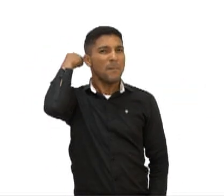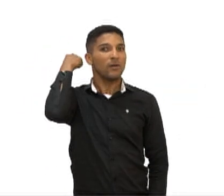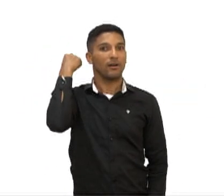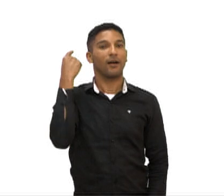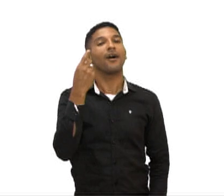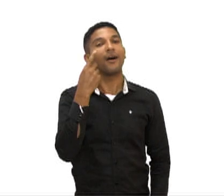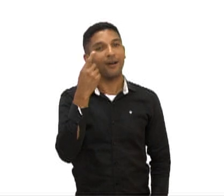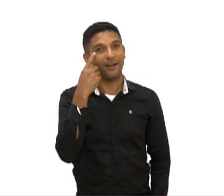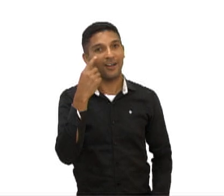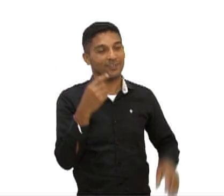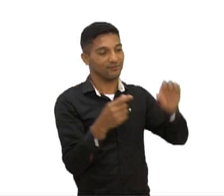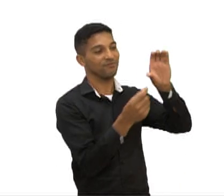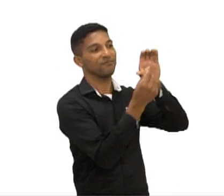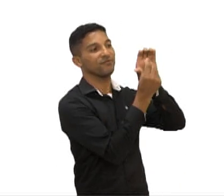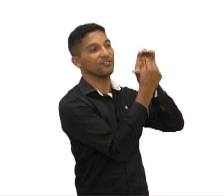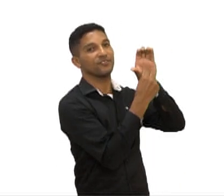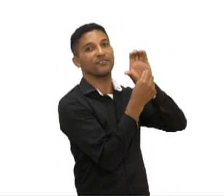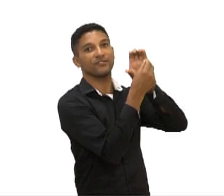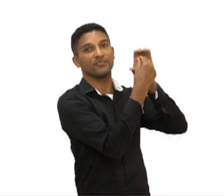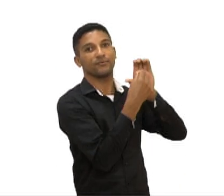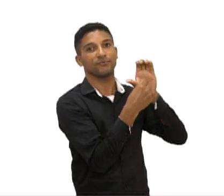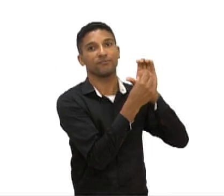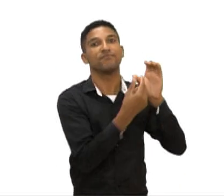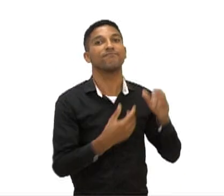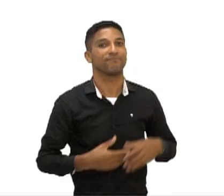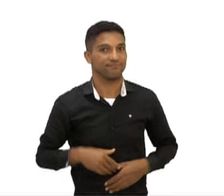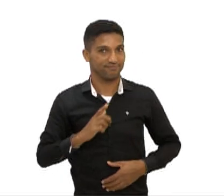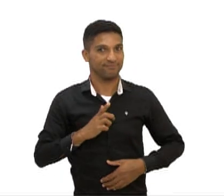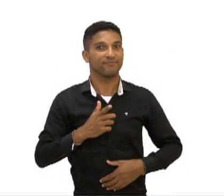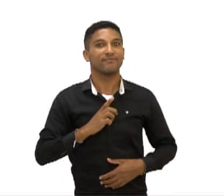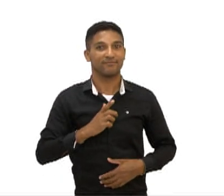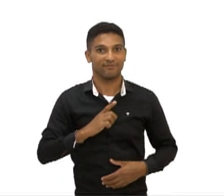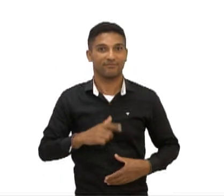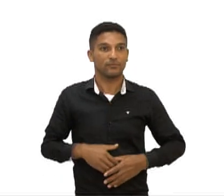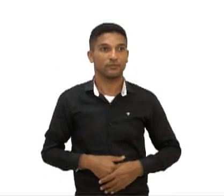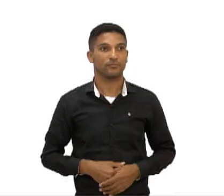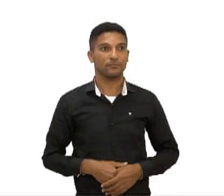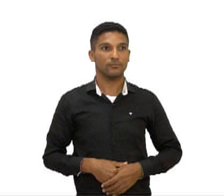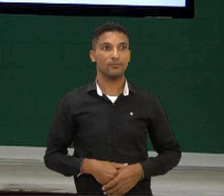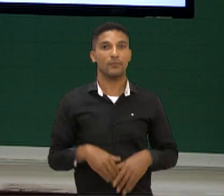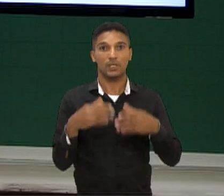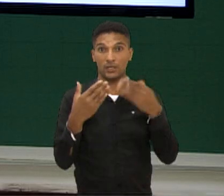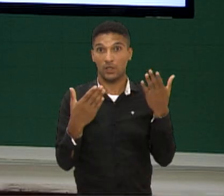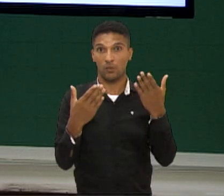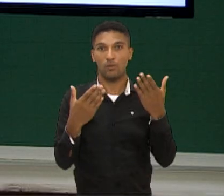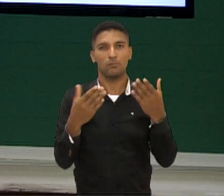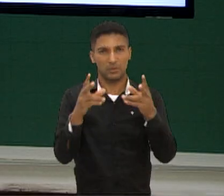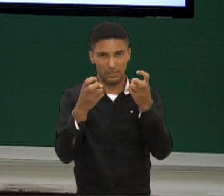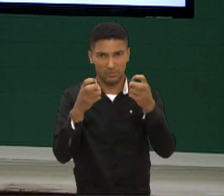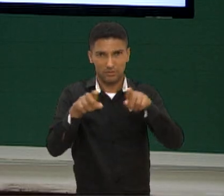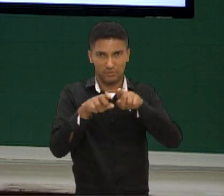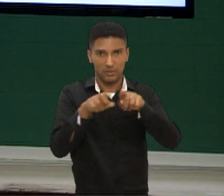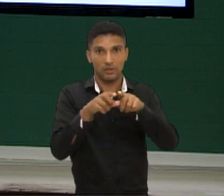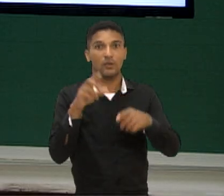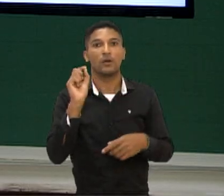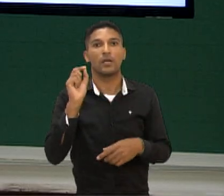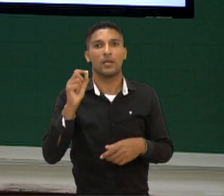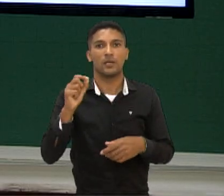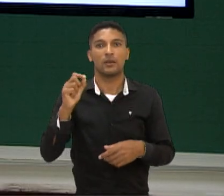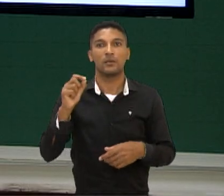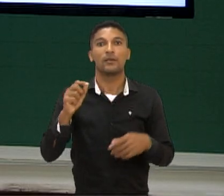cantos para pedir proteção contra os maus espíritos. Então, nós também conseguimos perceber aqui que